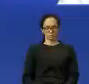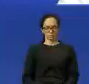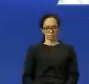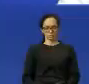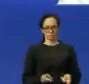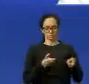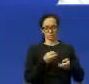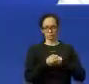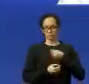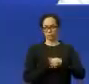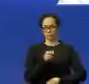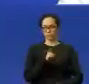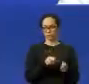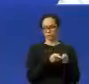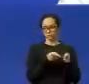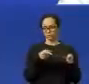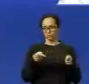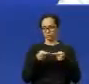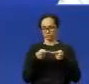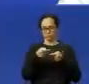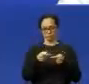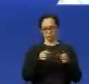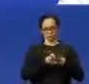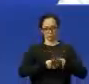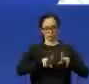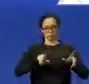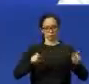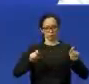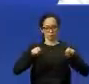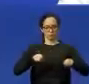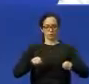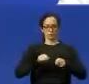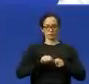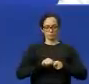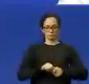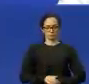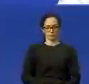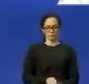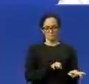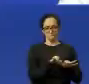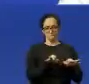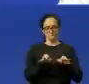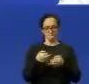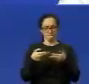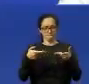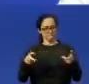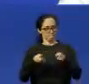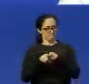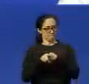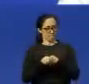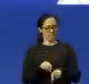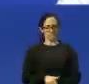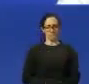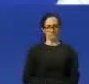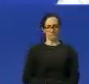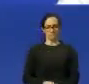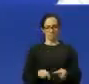por tipo de curva, semirreta oblíqua, semirreta horizontal, ramo de parábola, arco de circunferência e ramo de hipérbole.